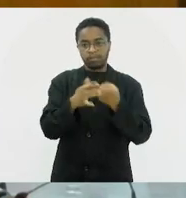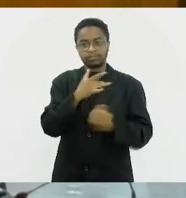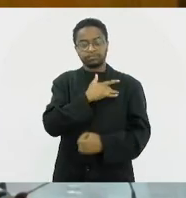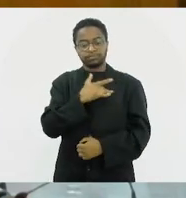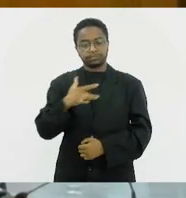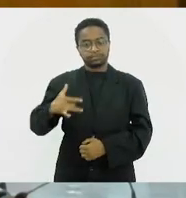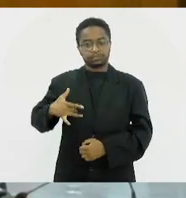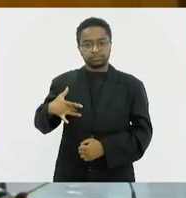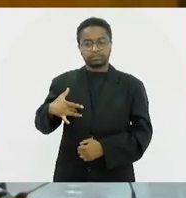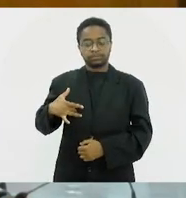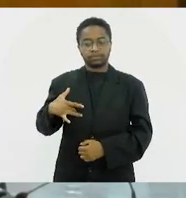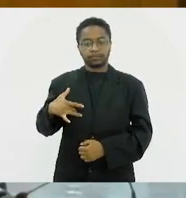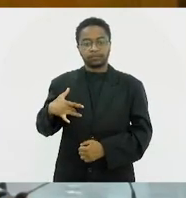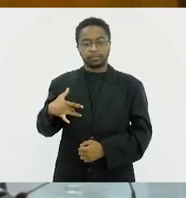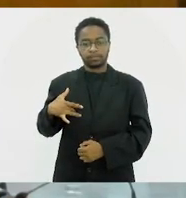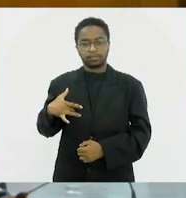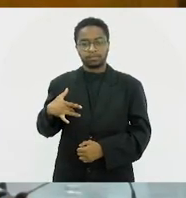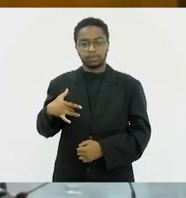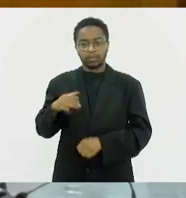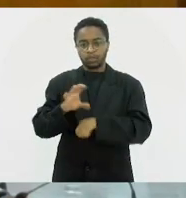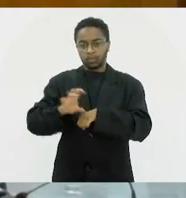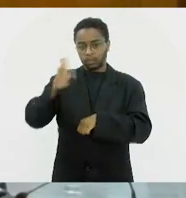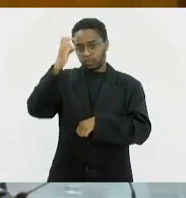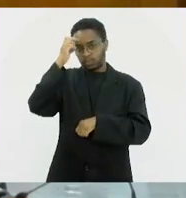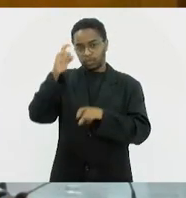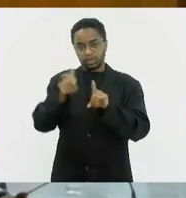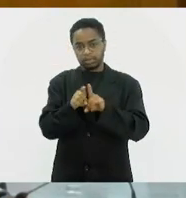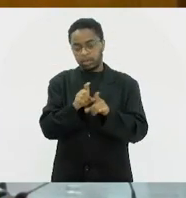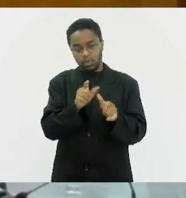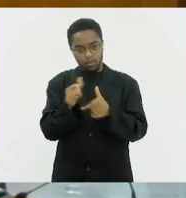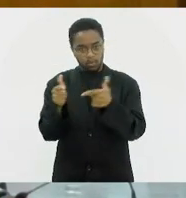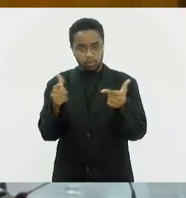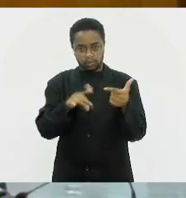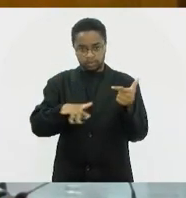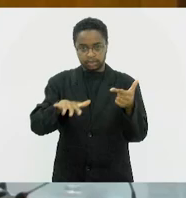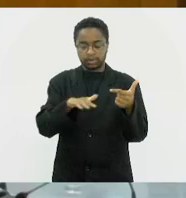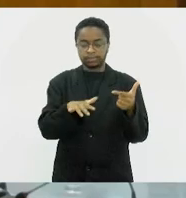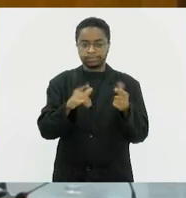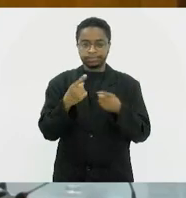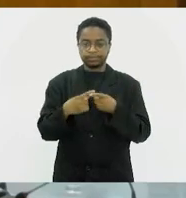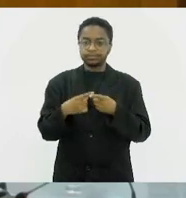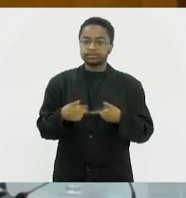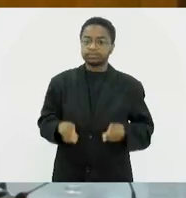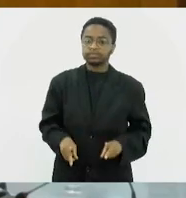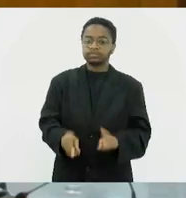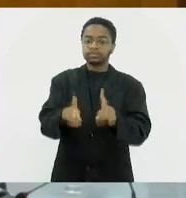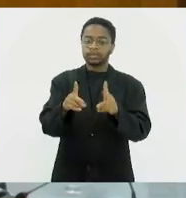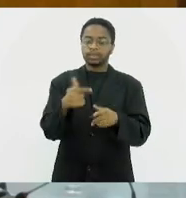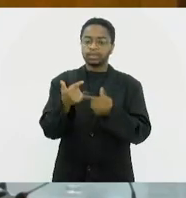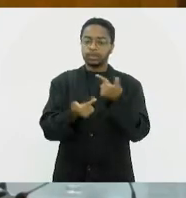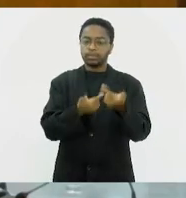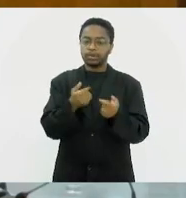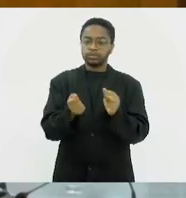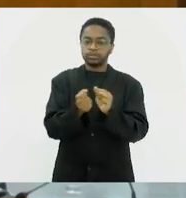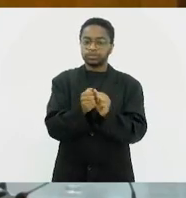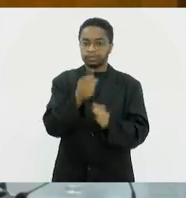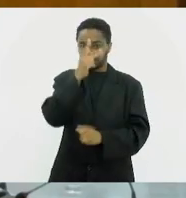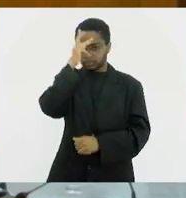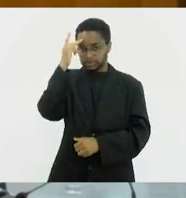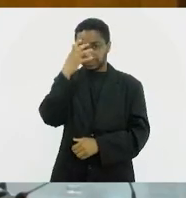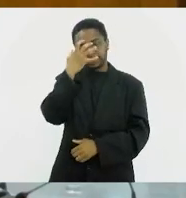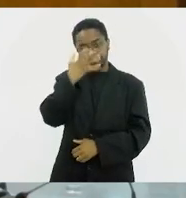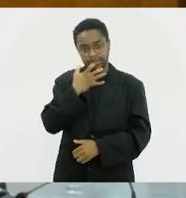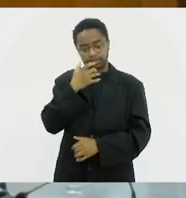saúde, cultura, entre outros. É a continuidade de um trabalho com pessoas sérias